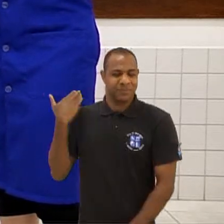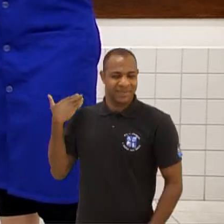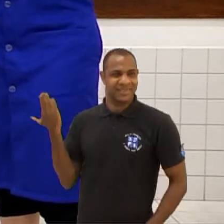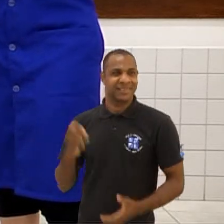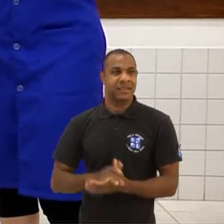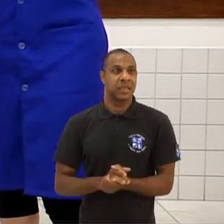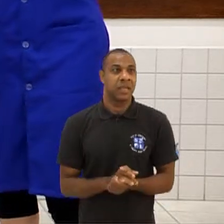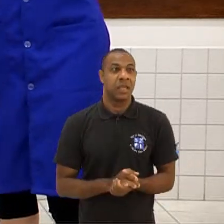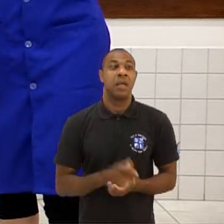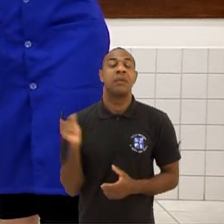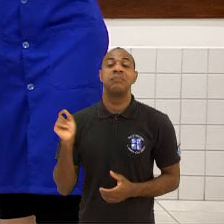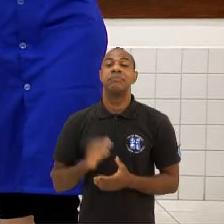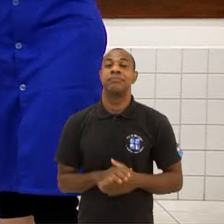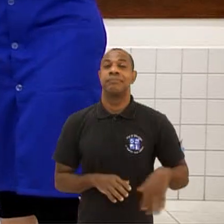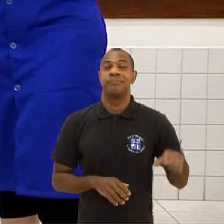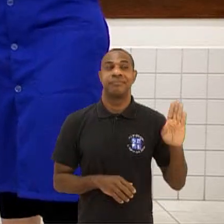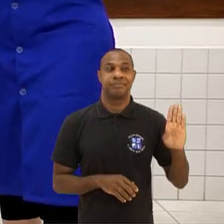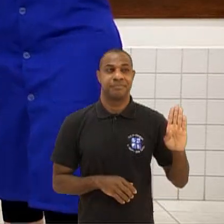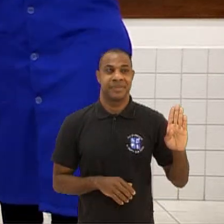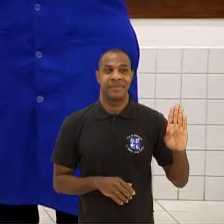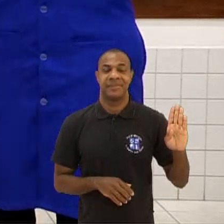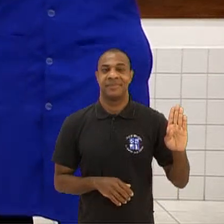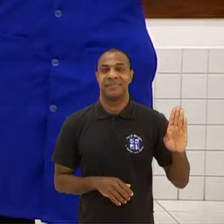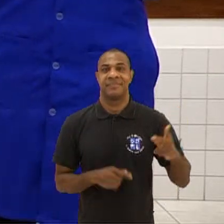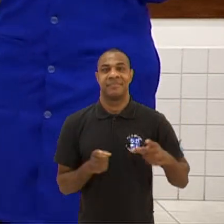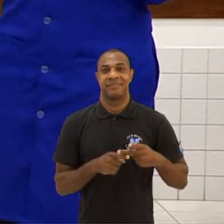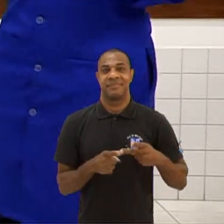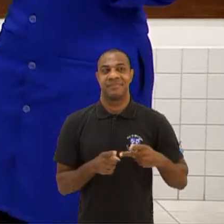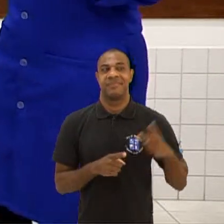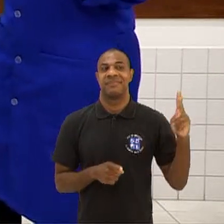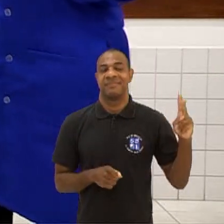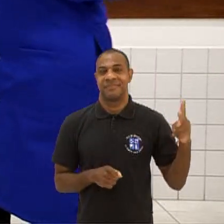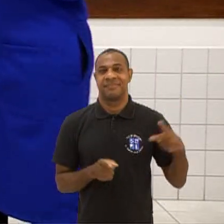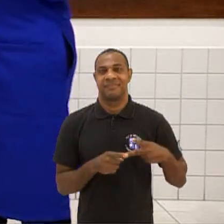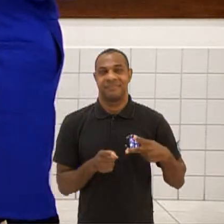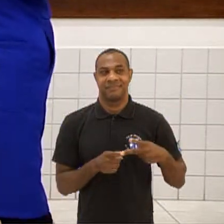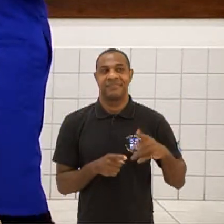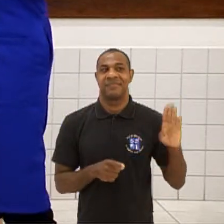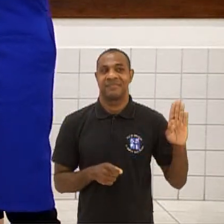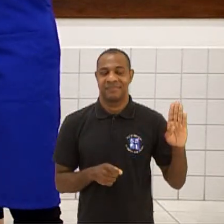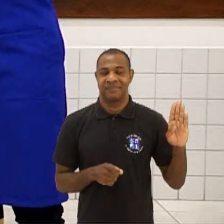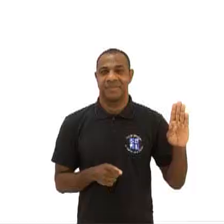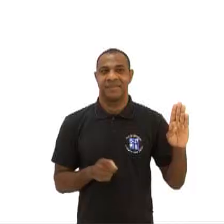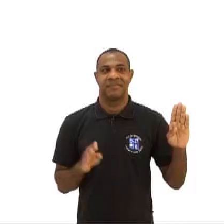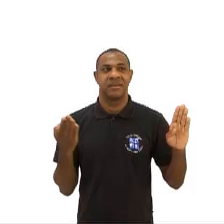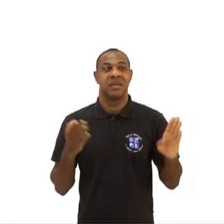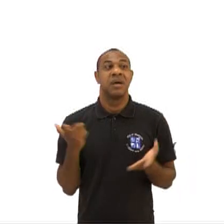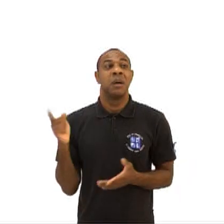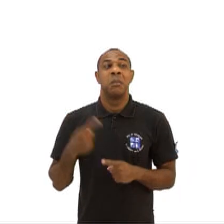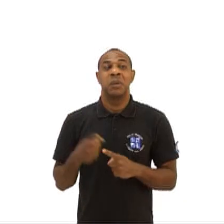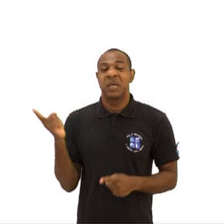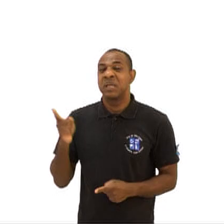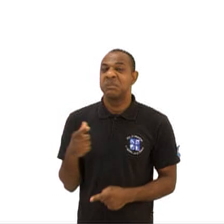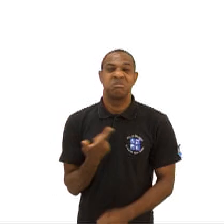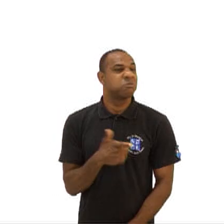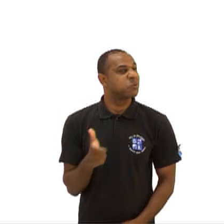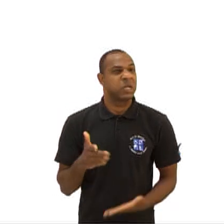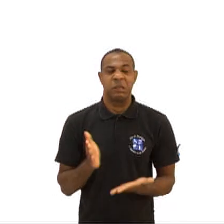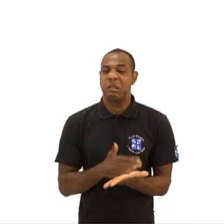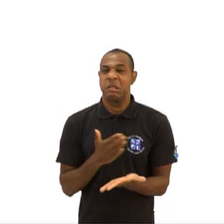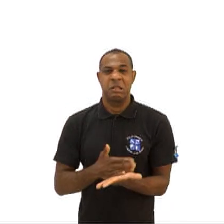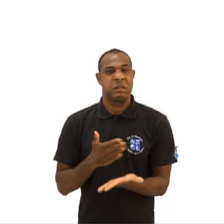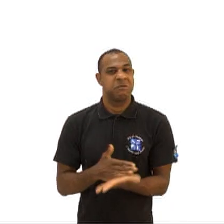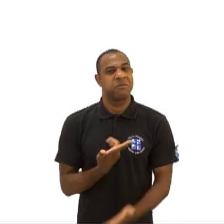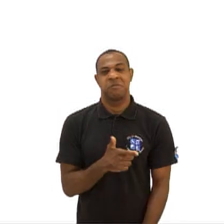é falsa, Sueli. Falsa! Muito bem, é falso por quê? Tales de Mileto não publicou nenhuma obra em